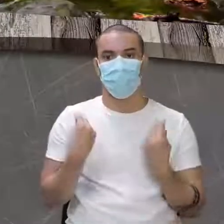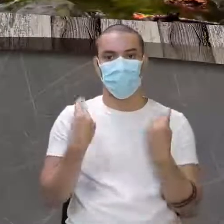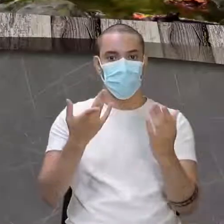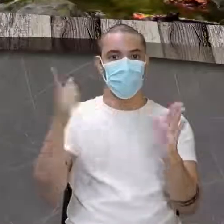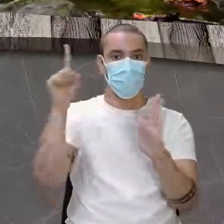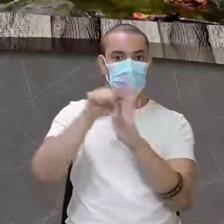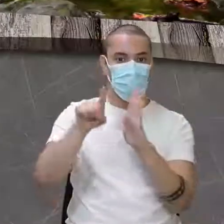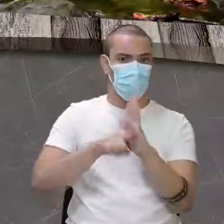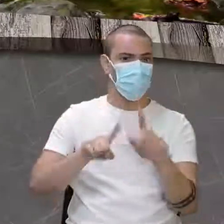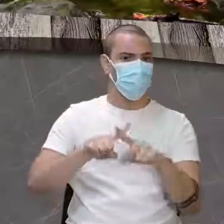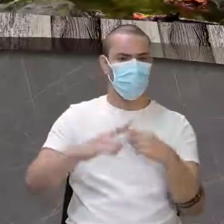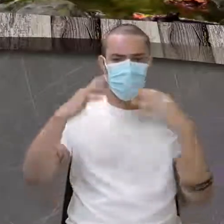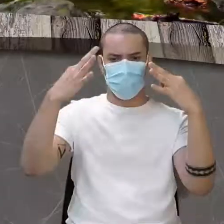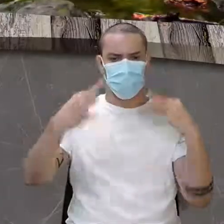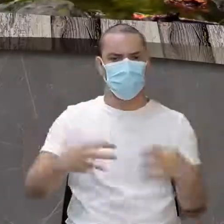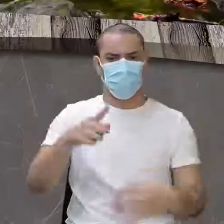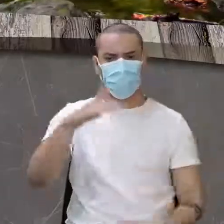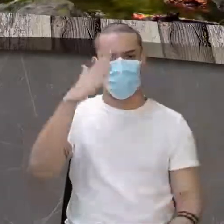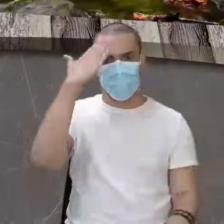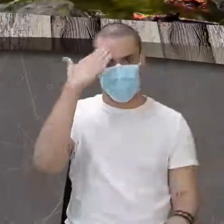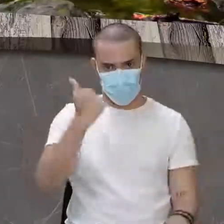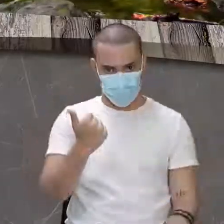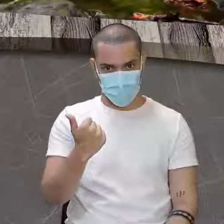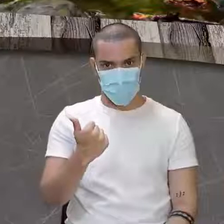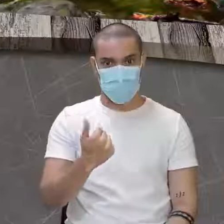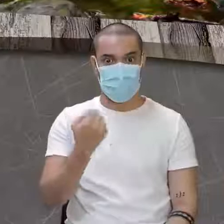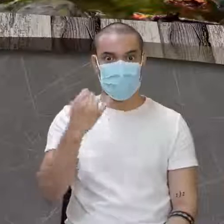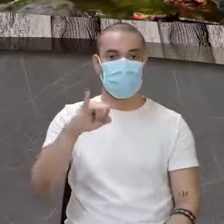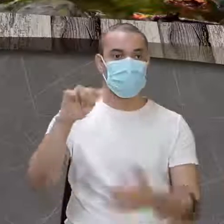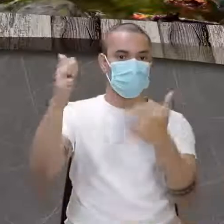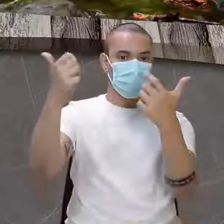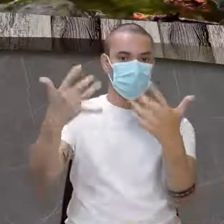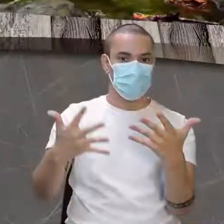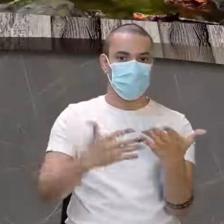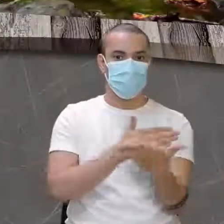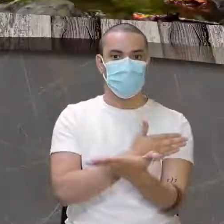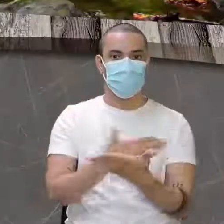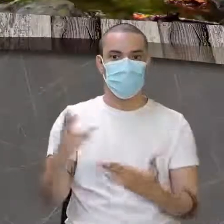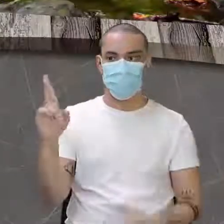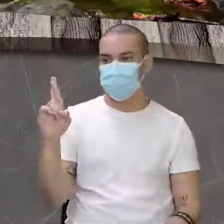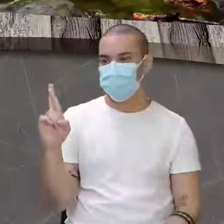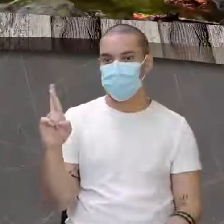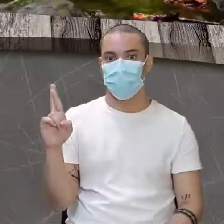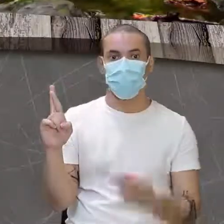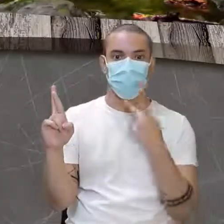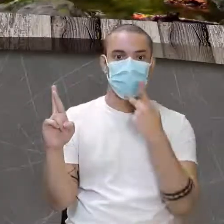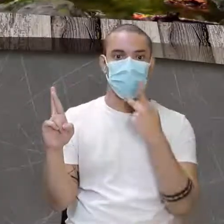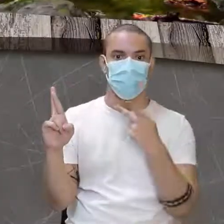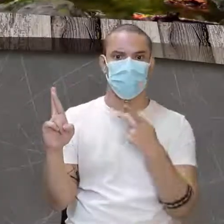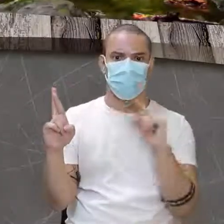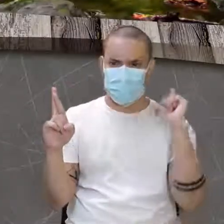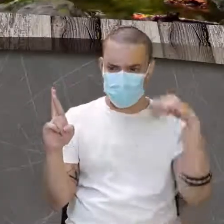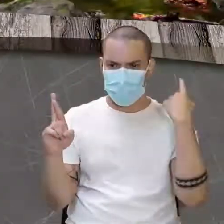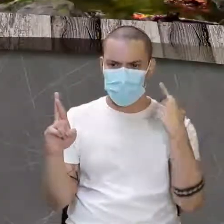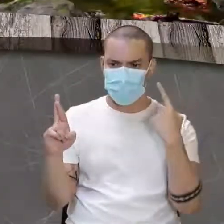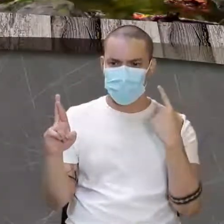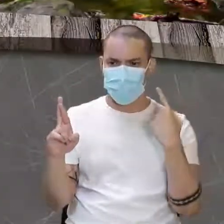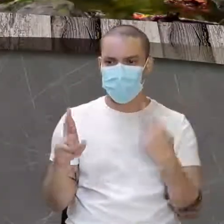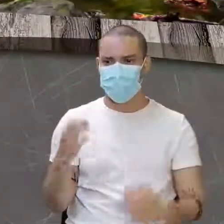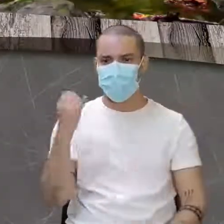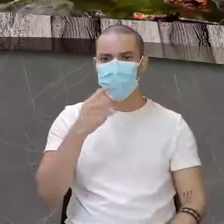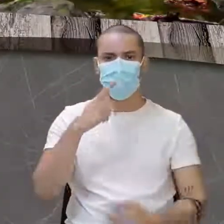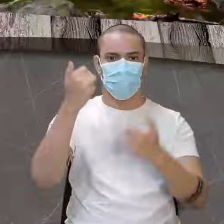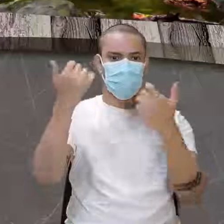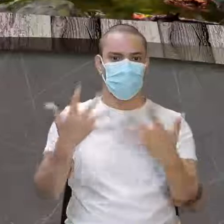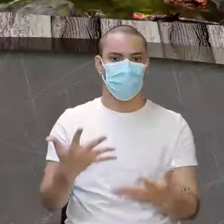essas opções. Mas eu tenho certeza que você já sabe, né? Se eu falar para você que começa com a letra R, você vai dizer o quê? A senhora tá doida. Se eu falar